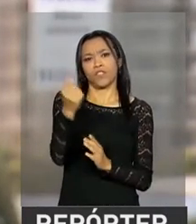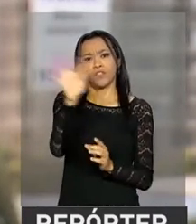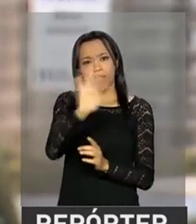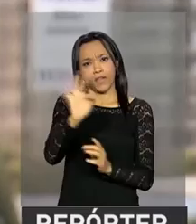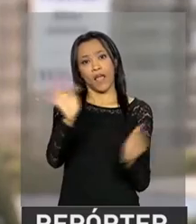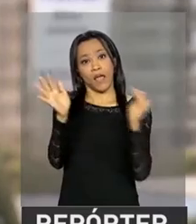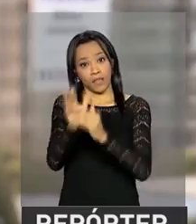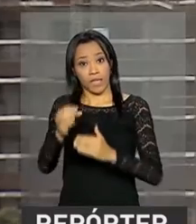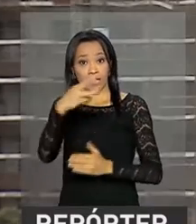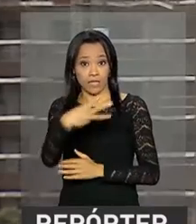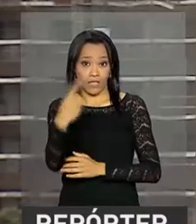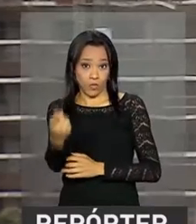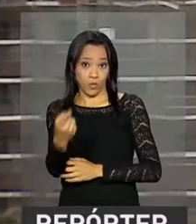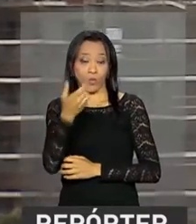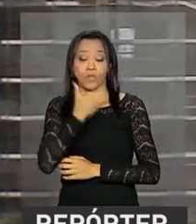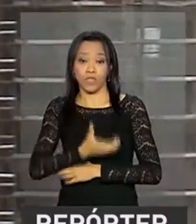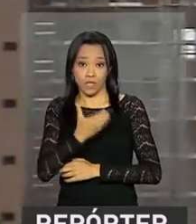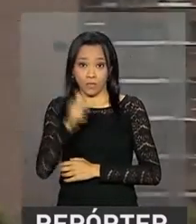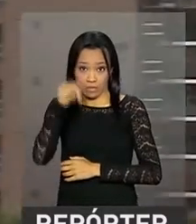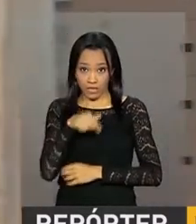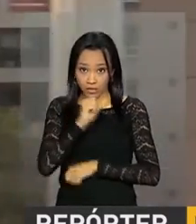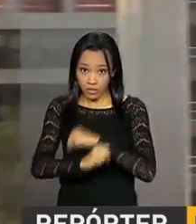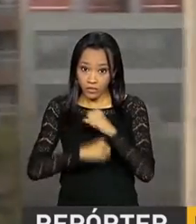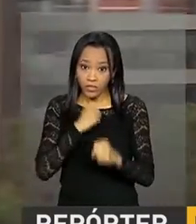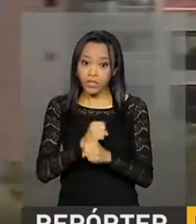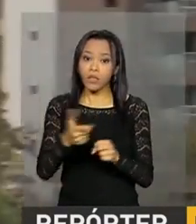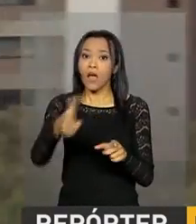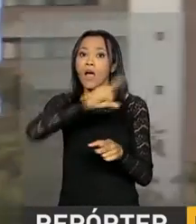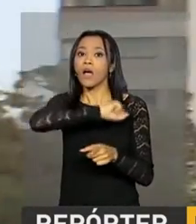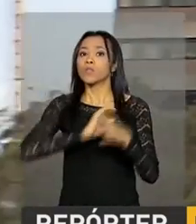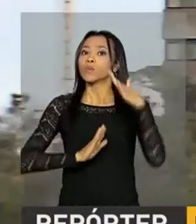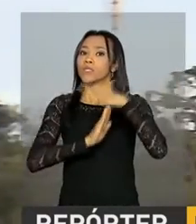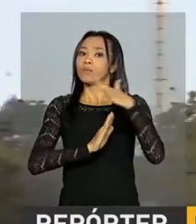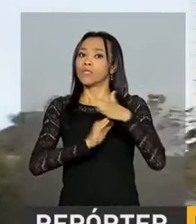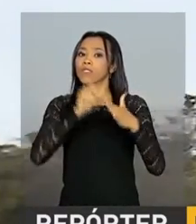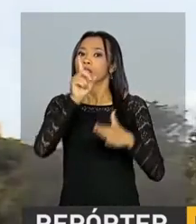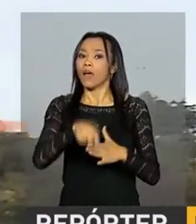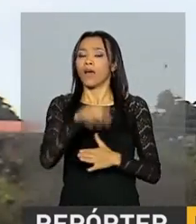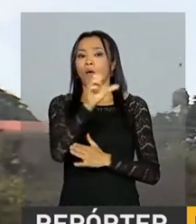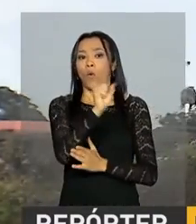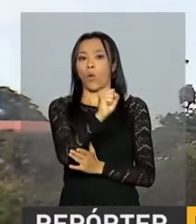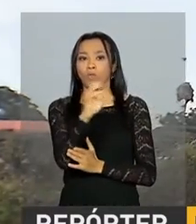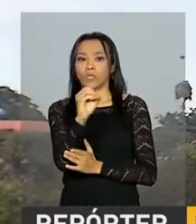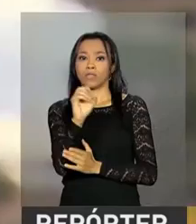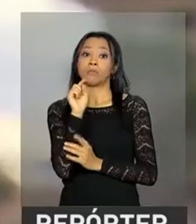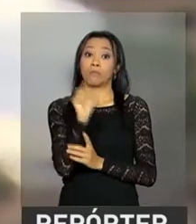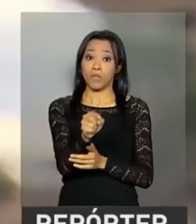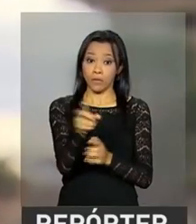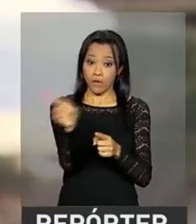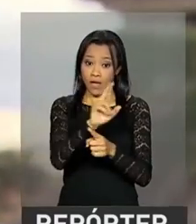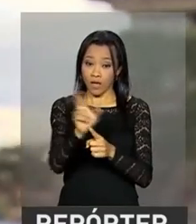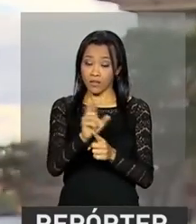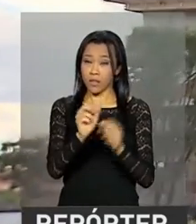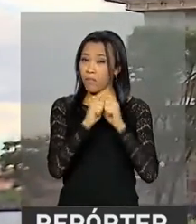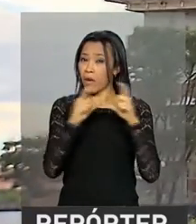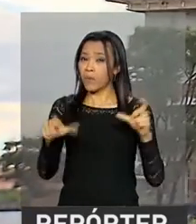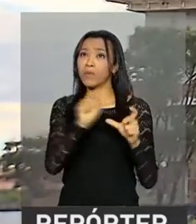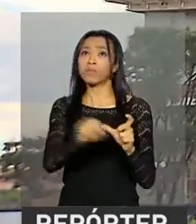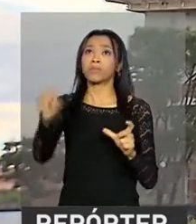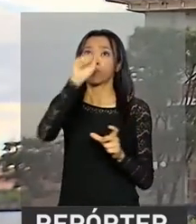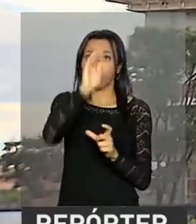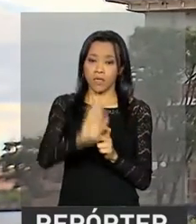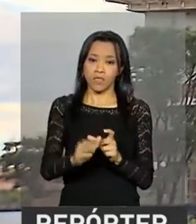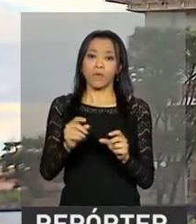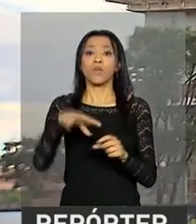deste ano antes dessa medida o teto para financiamento era de 800 mil reais a maior parte do país e